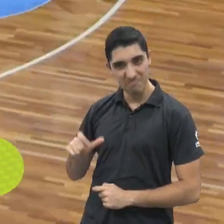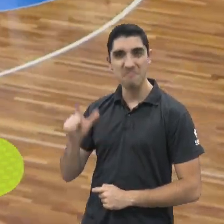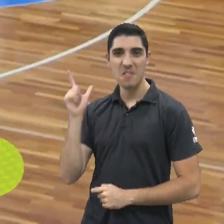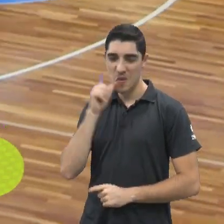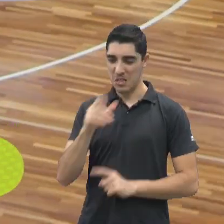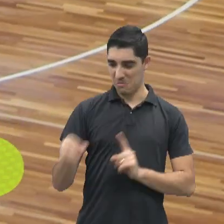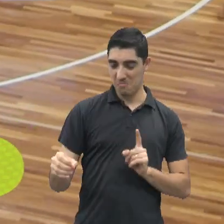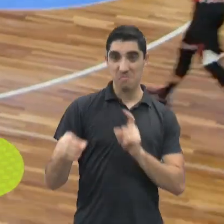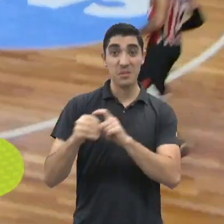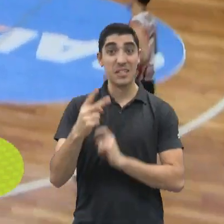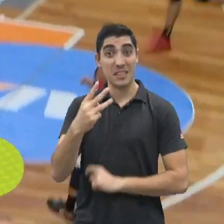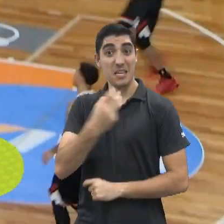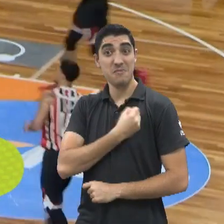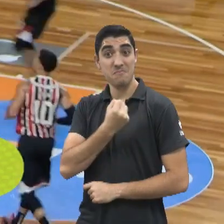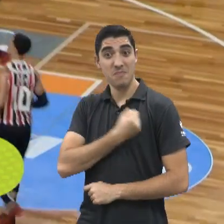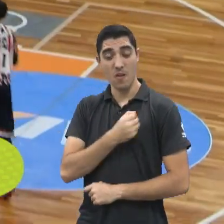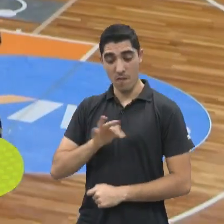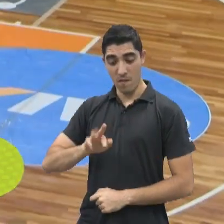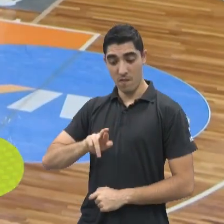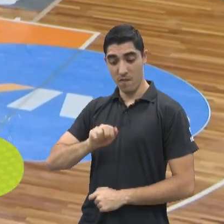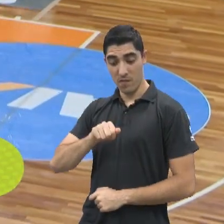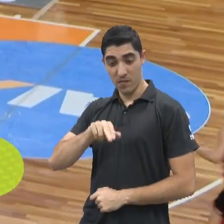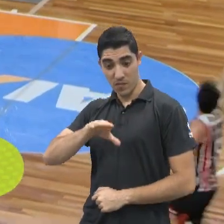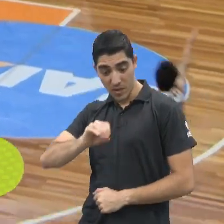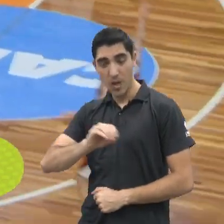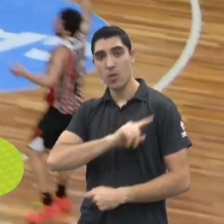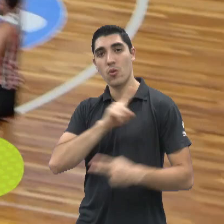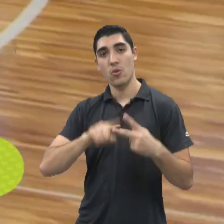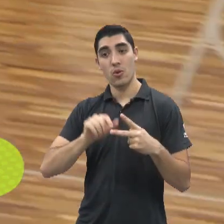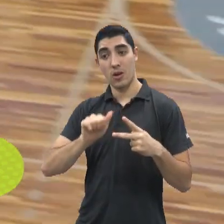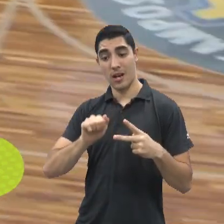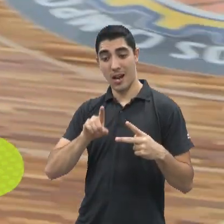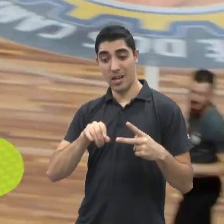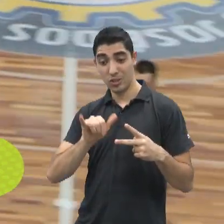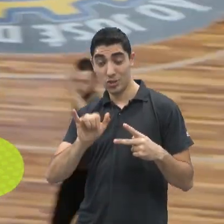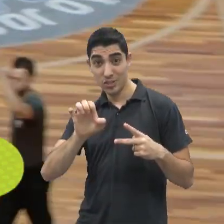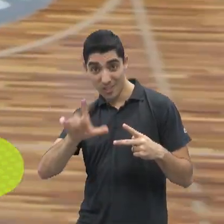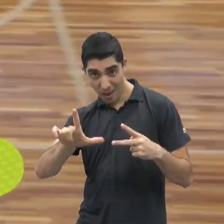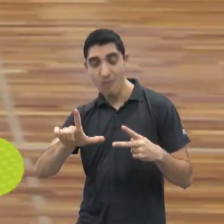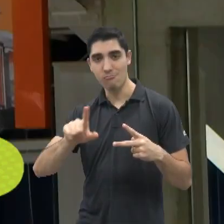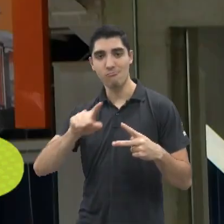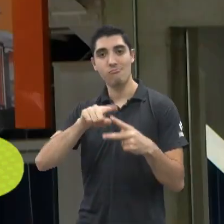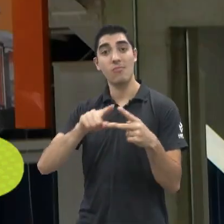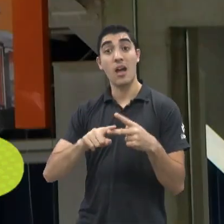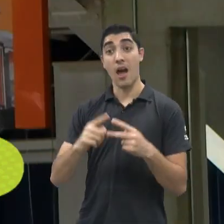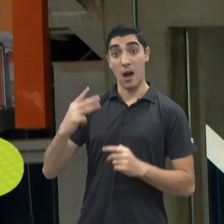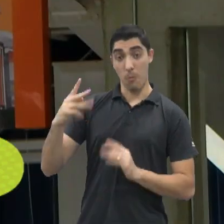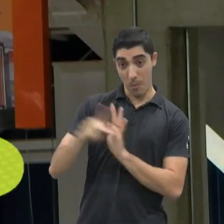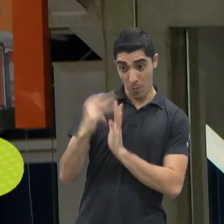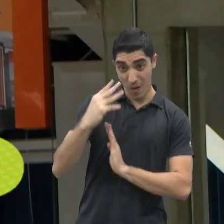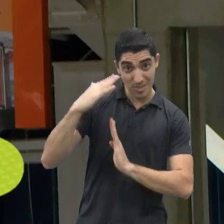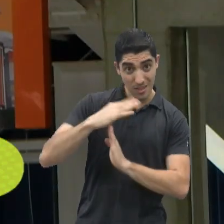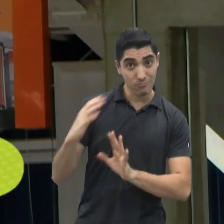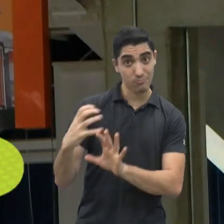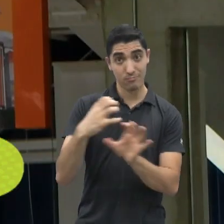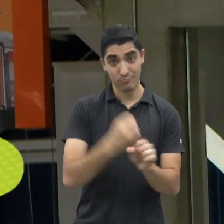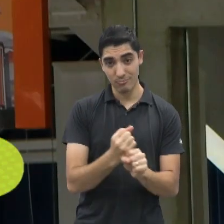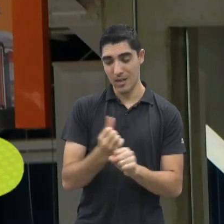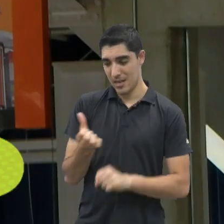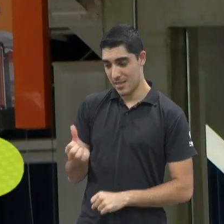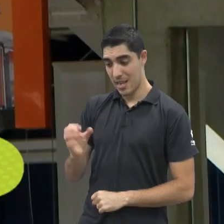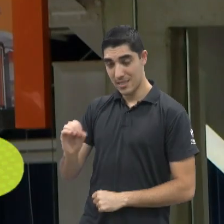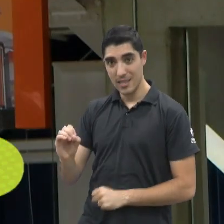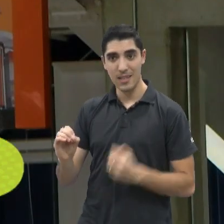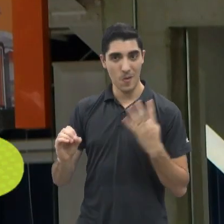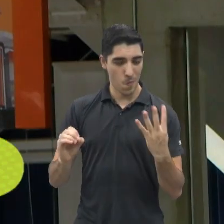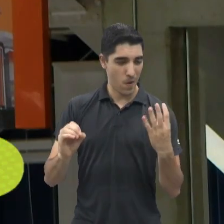partida. Vieta e Adiel fizeram de 3 e o jogo foi para o último quarto em 60-46 a